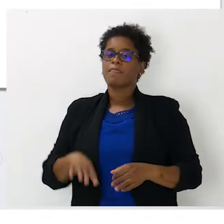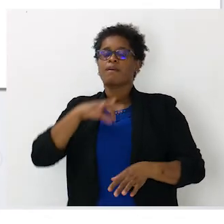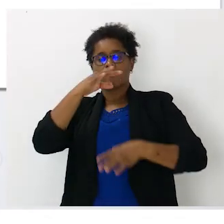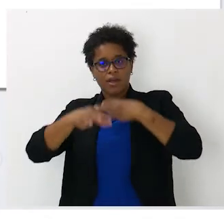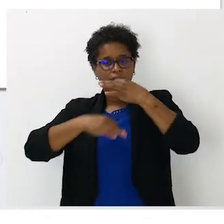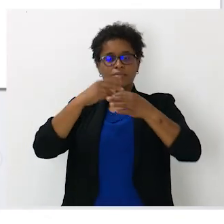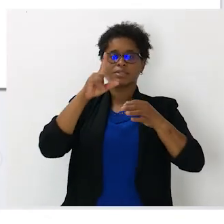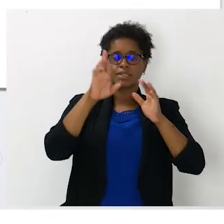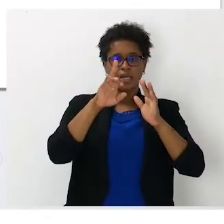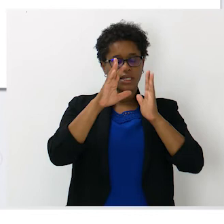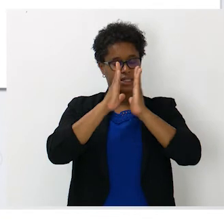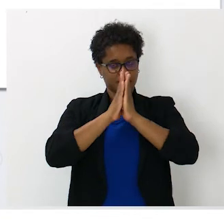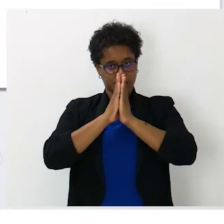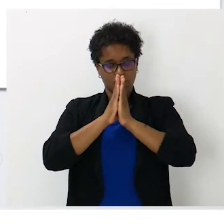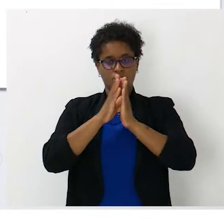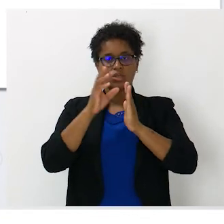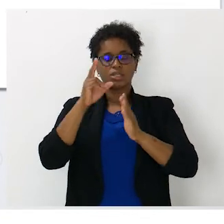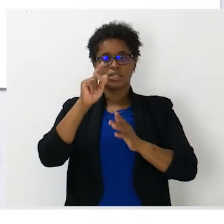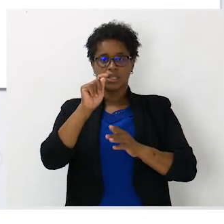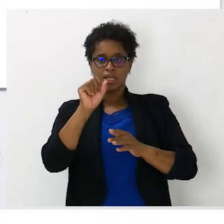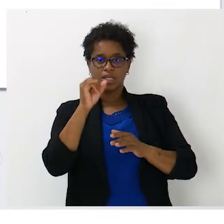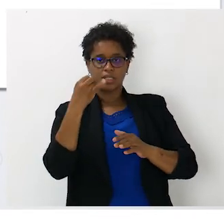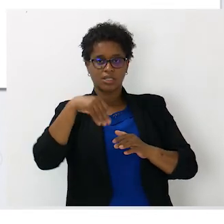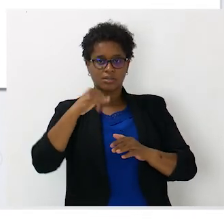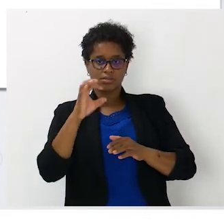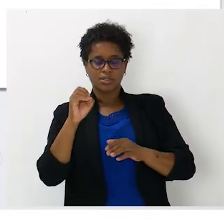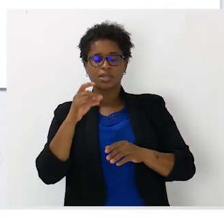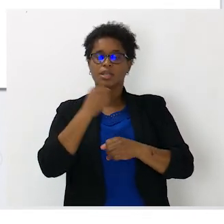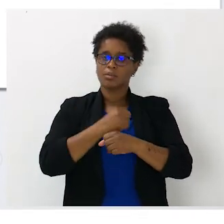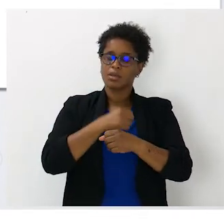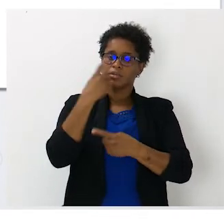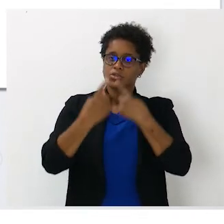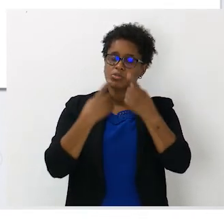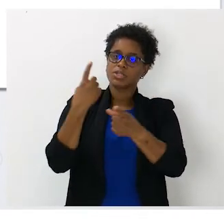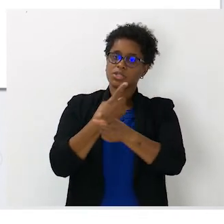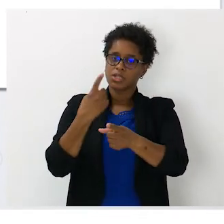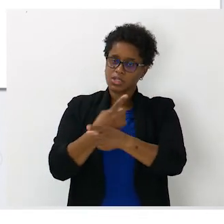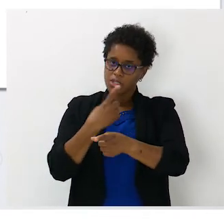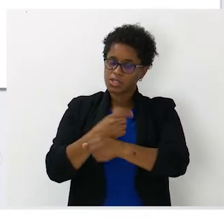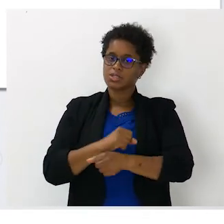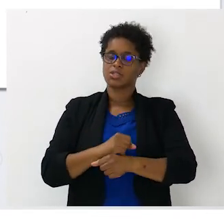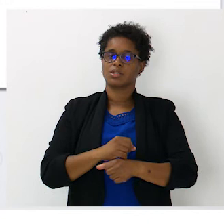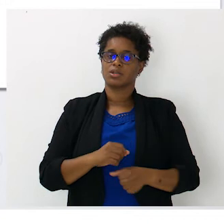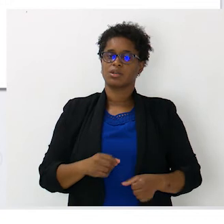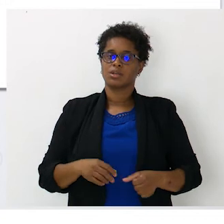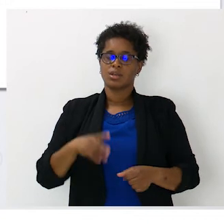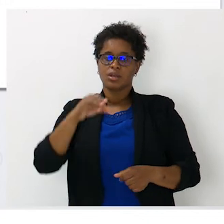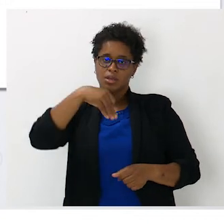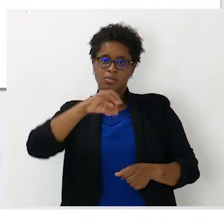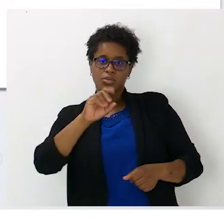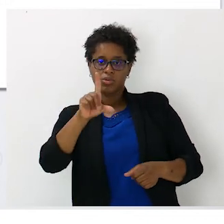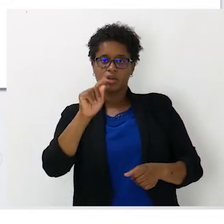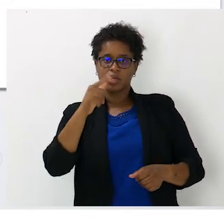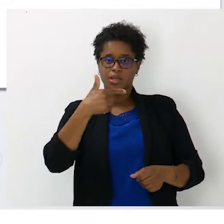falamos da religião egípcia, vimos que uma das suas características é